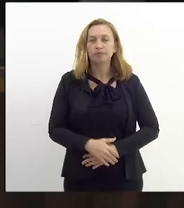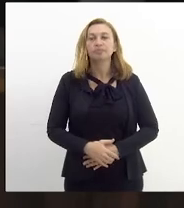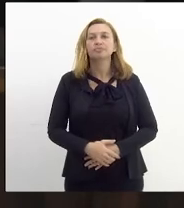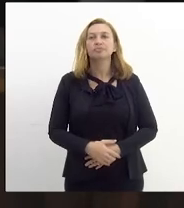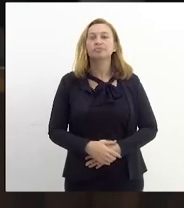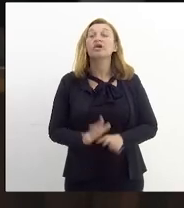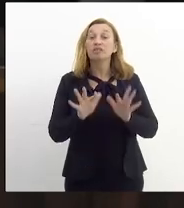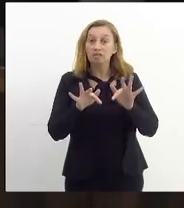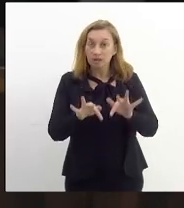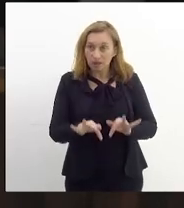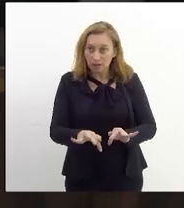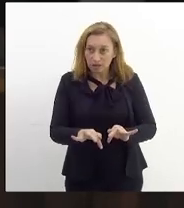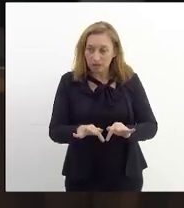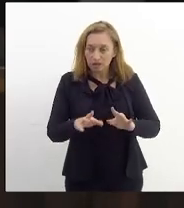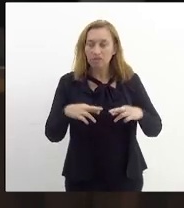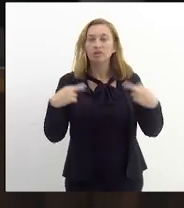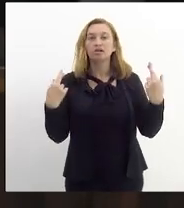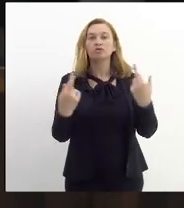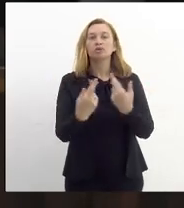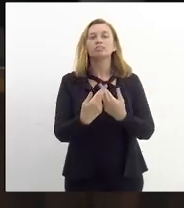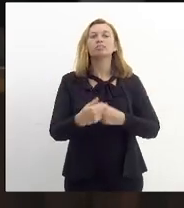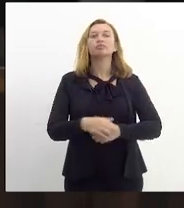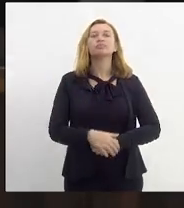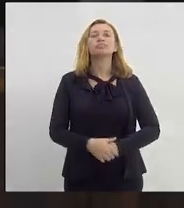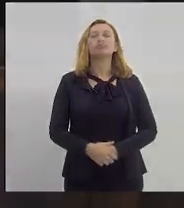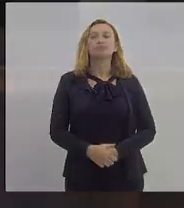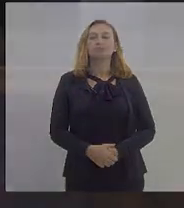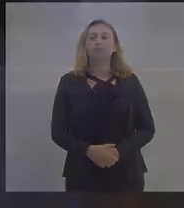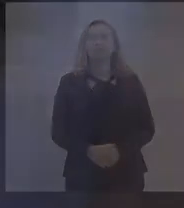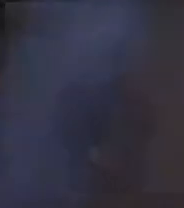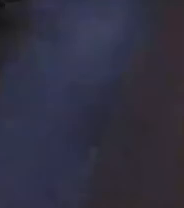dia está suspensa a sessão